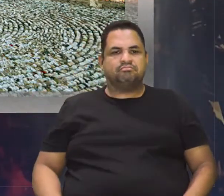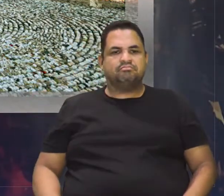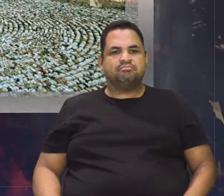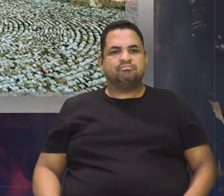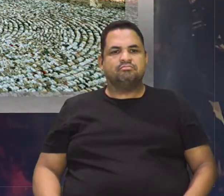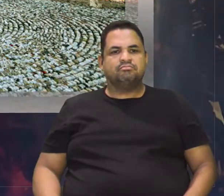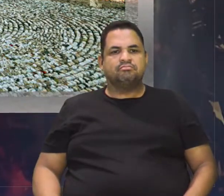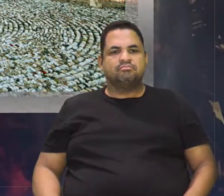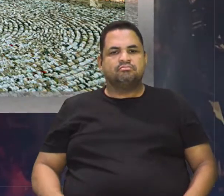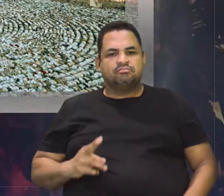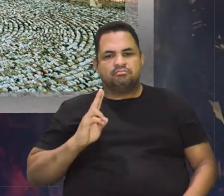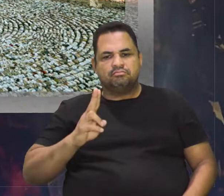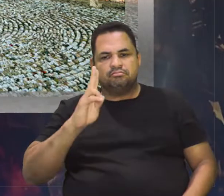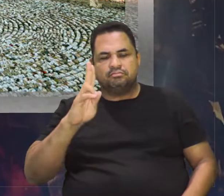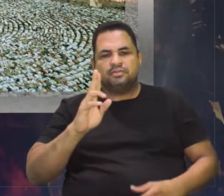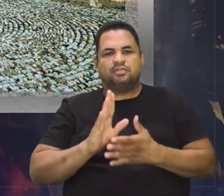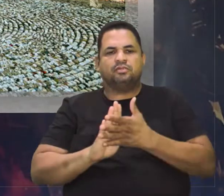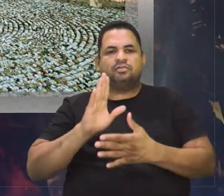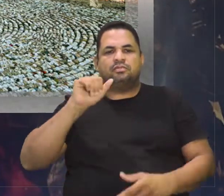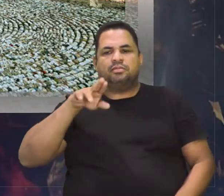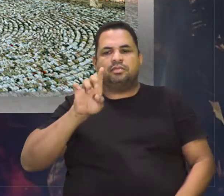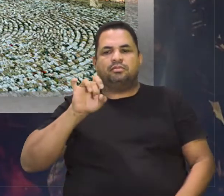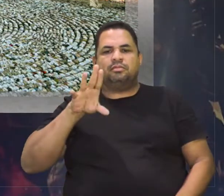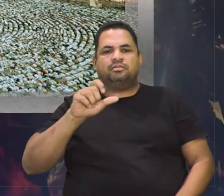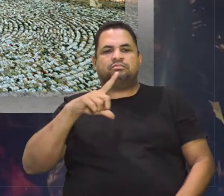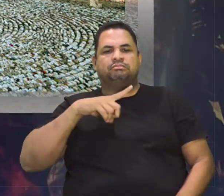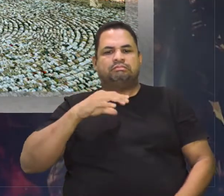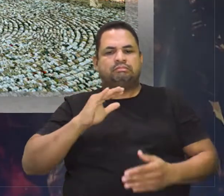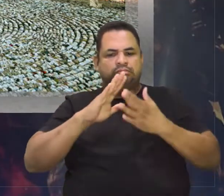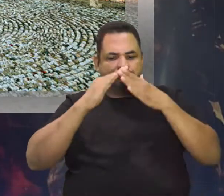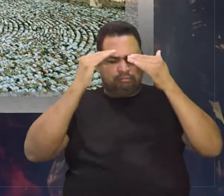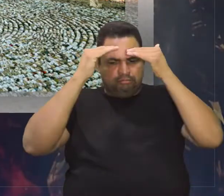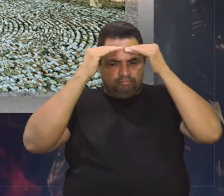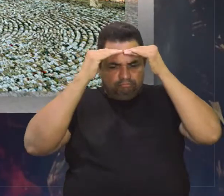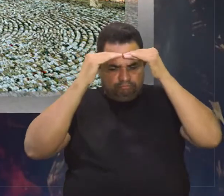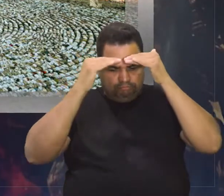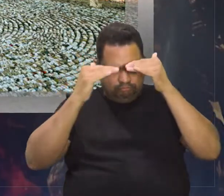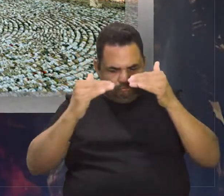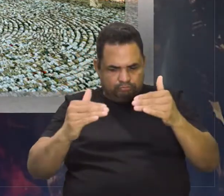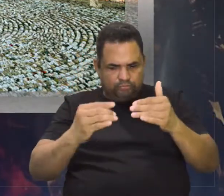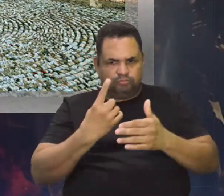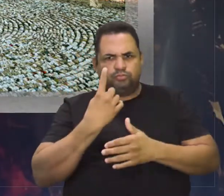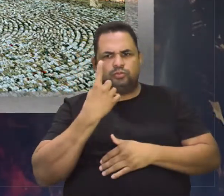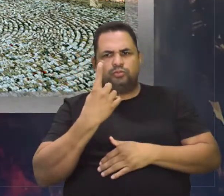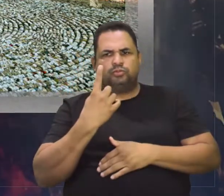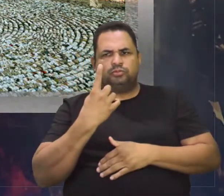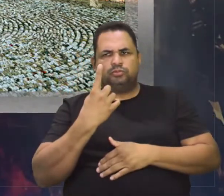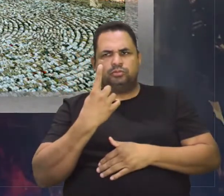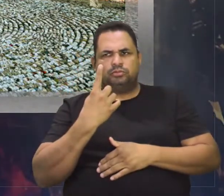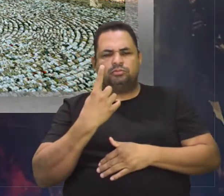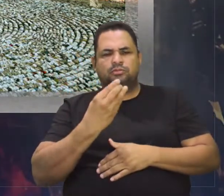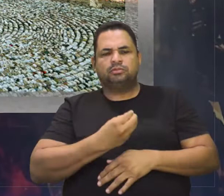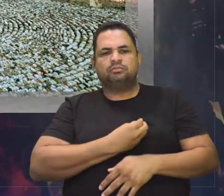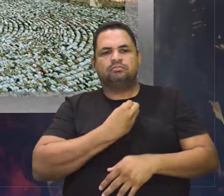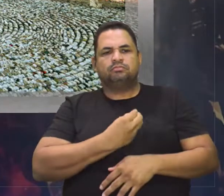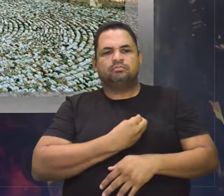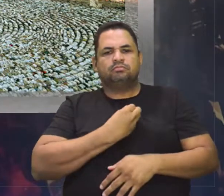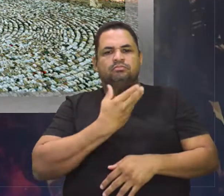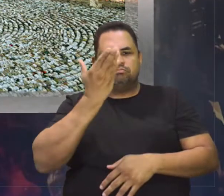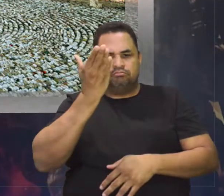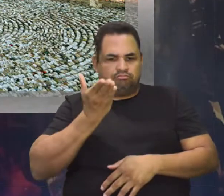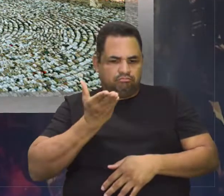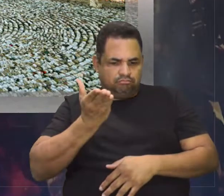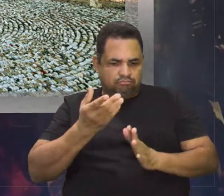o seguidor de Maomé, ele tem obrigação de, pelo menos uma vez na vida, vir